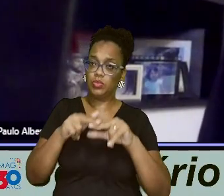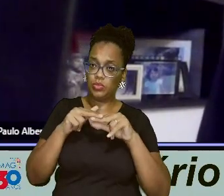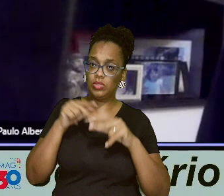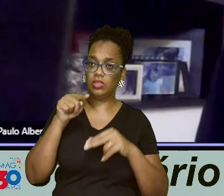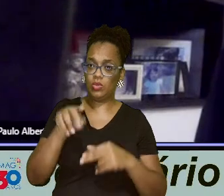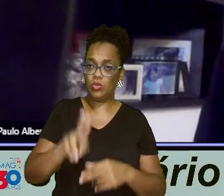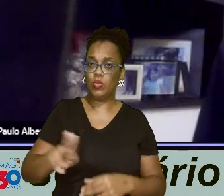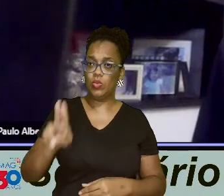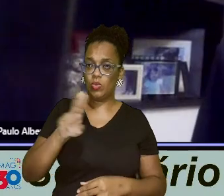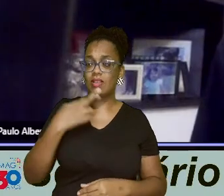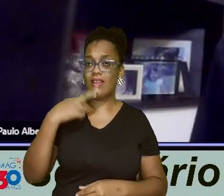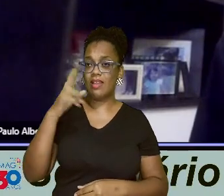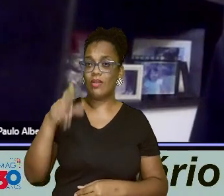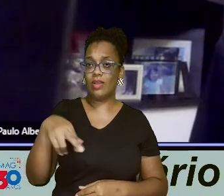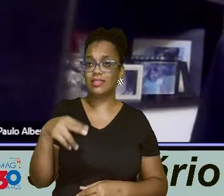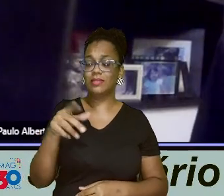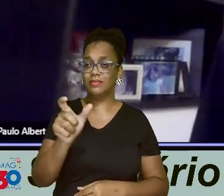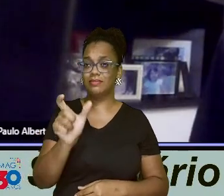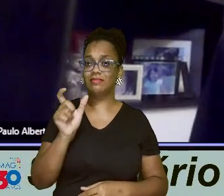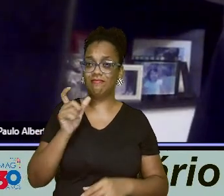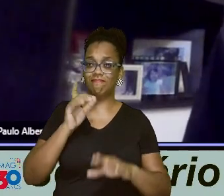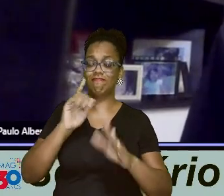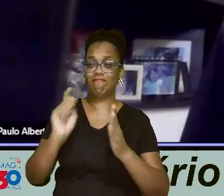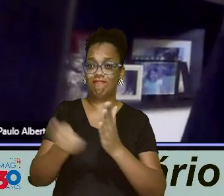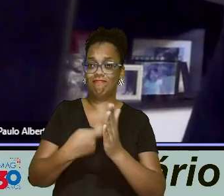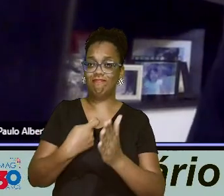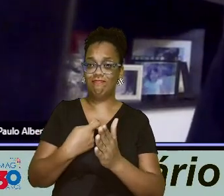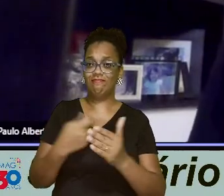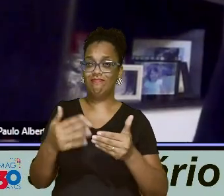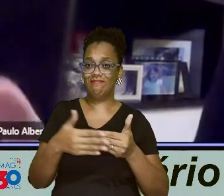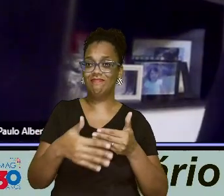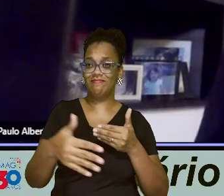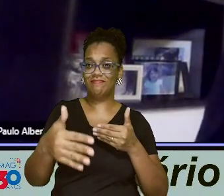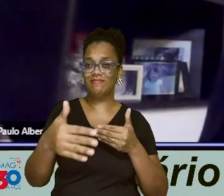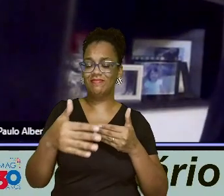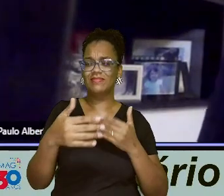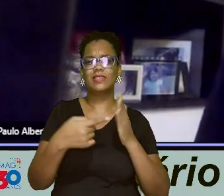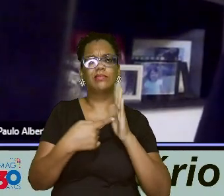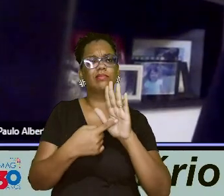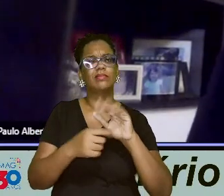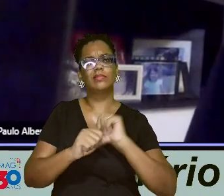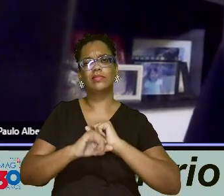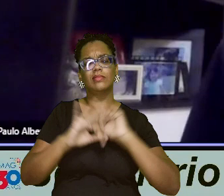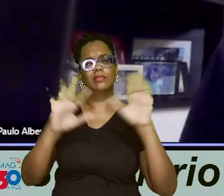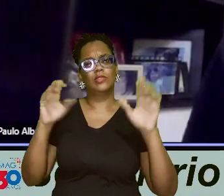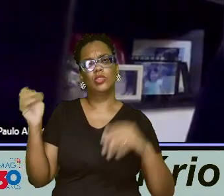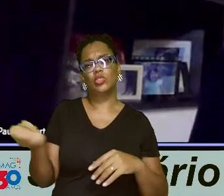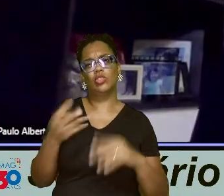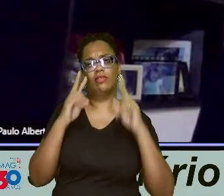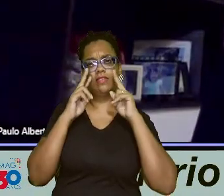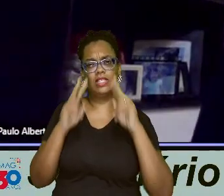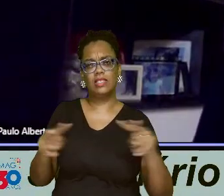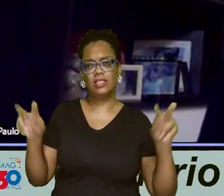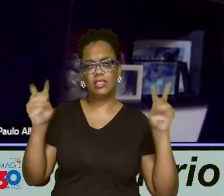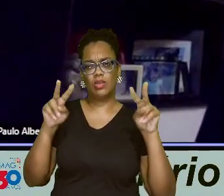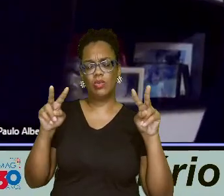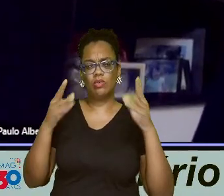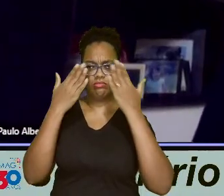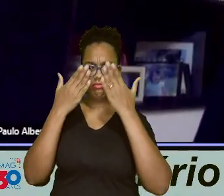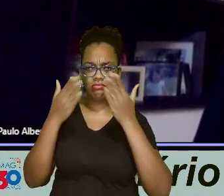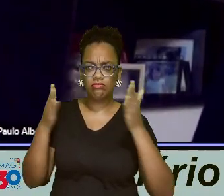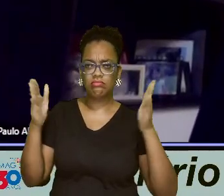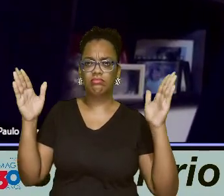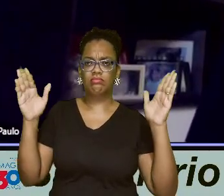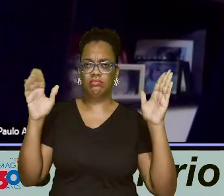do reconhecimento da prescrição intercorrente. E isso demonstra claramente uma nova visão, uma nova dimensão